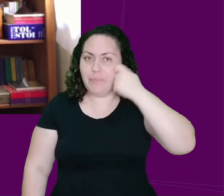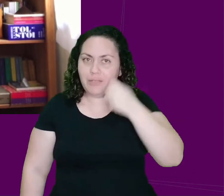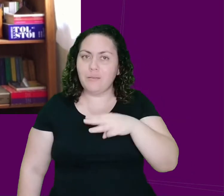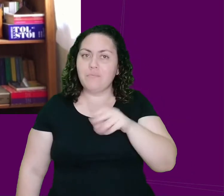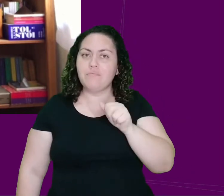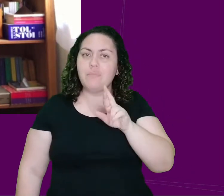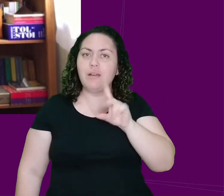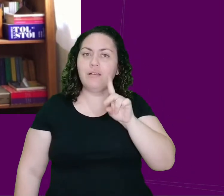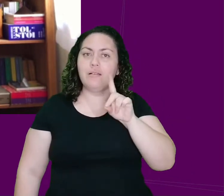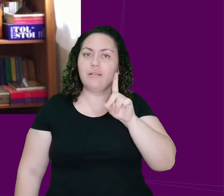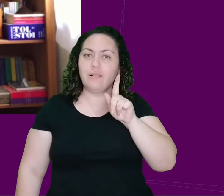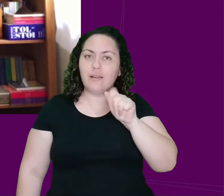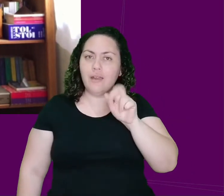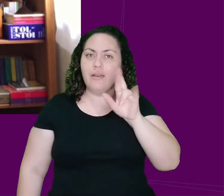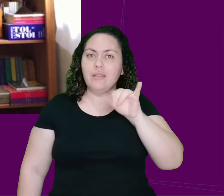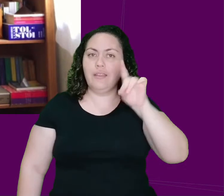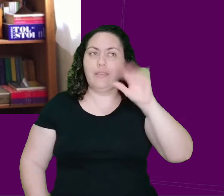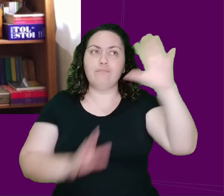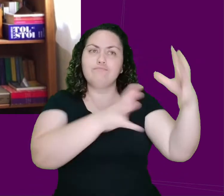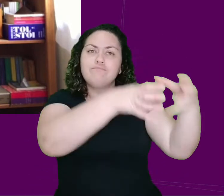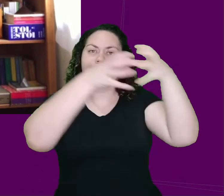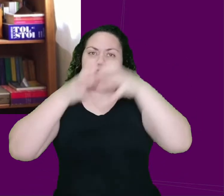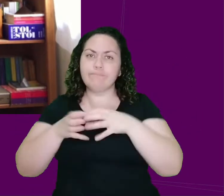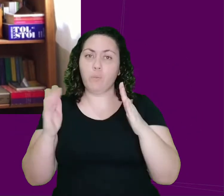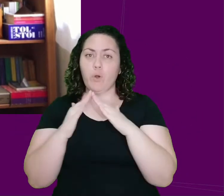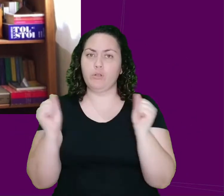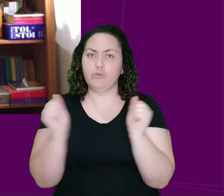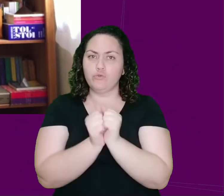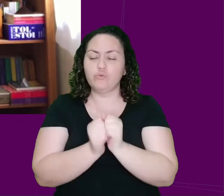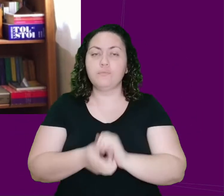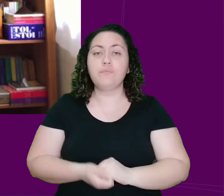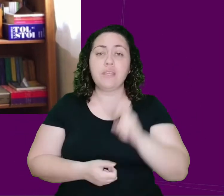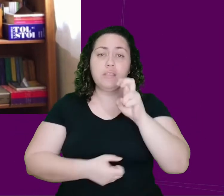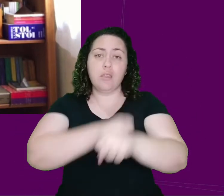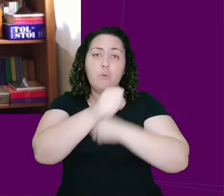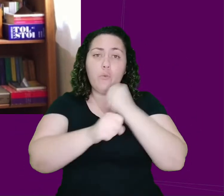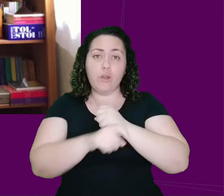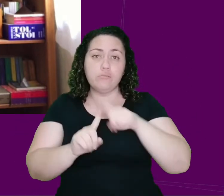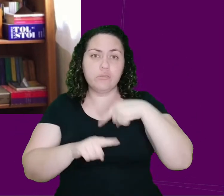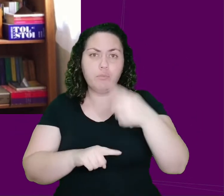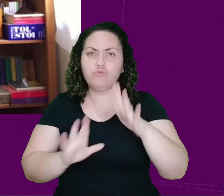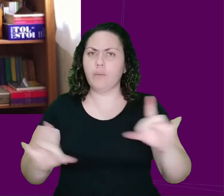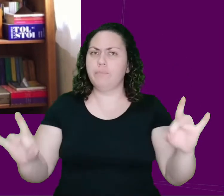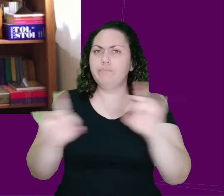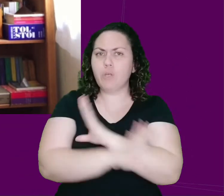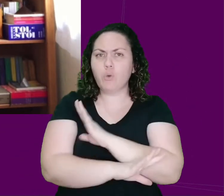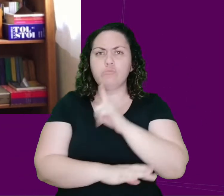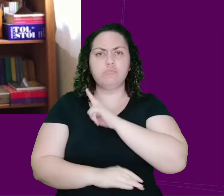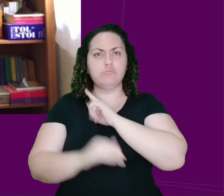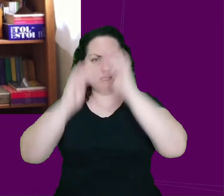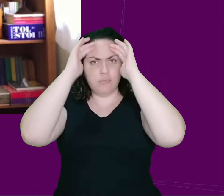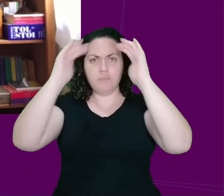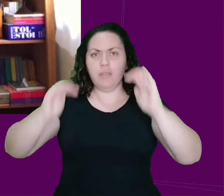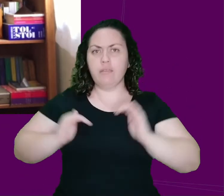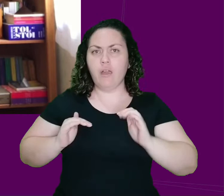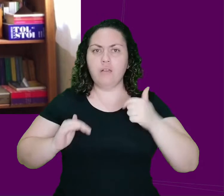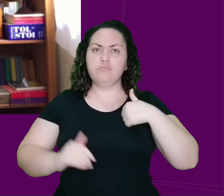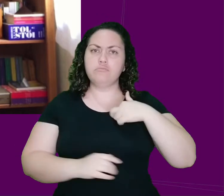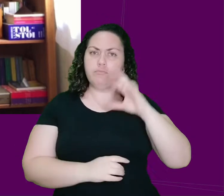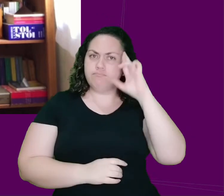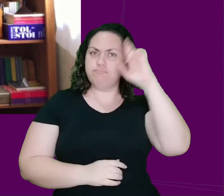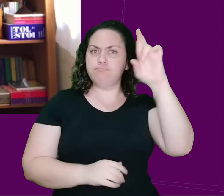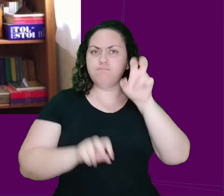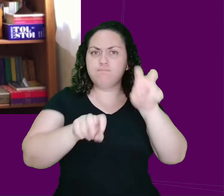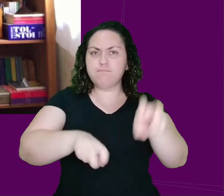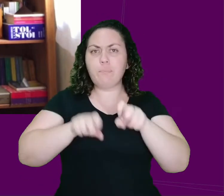Margarida. 5 anos depois, ele se encontra estabelecido, respeitado e próspero proprietário de terras da região.